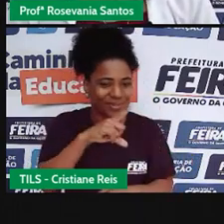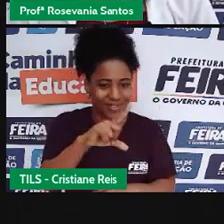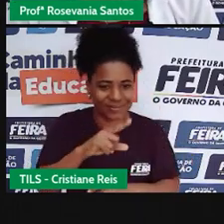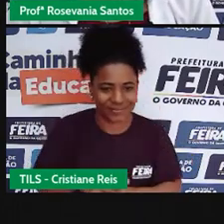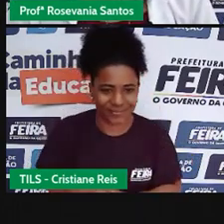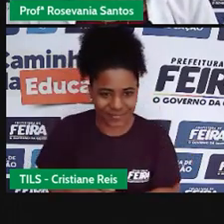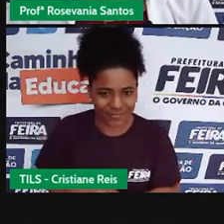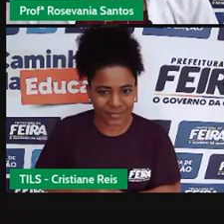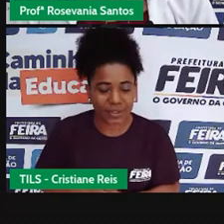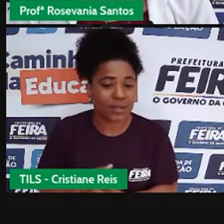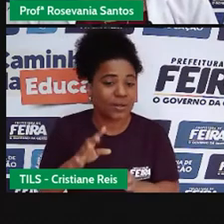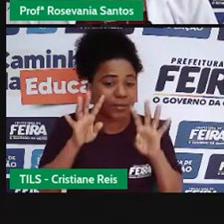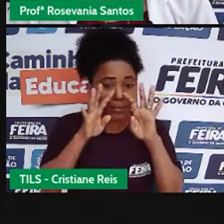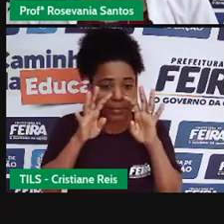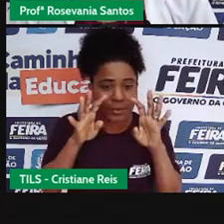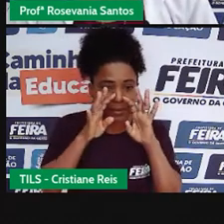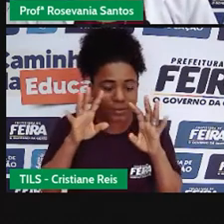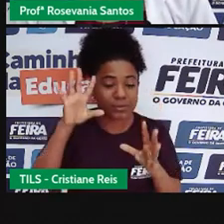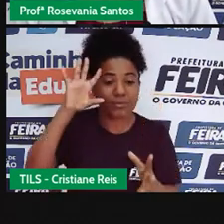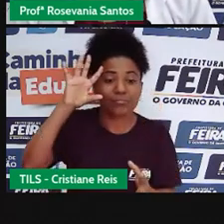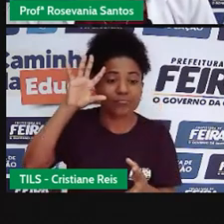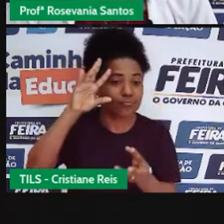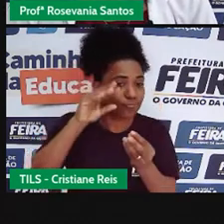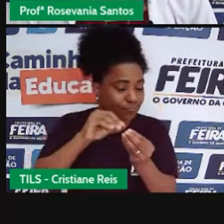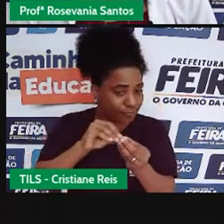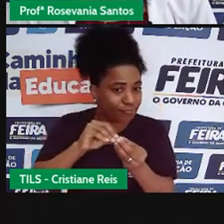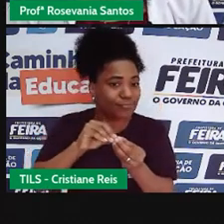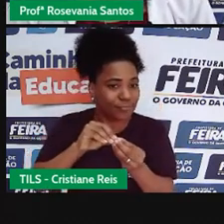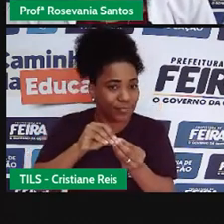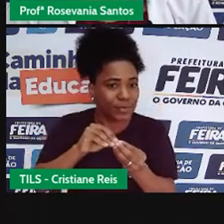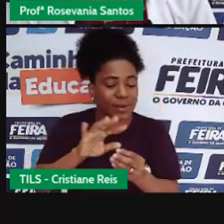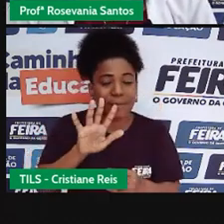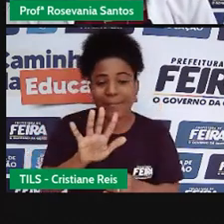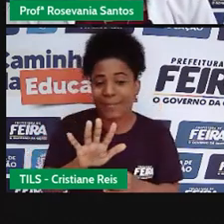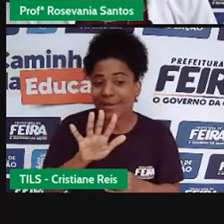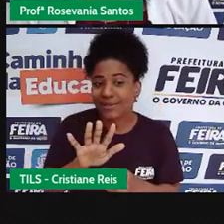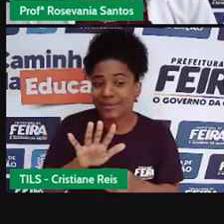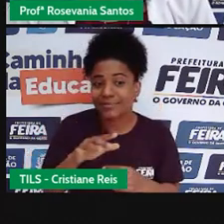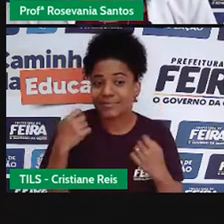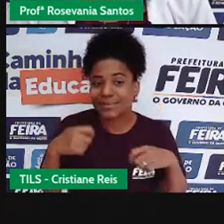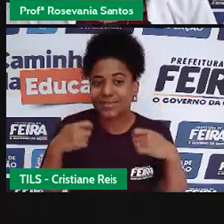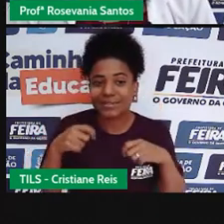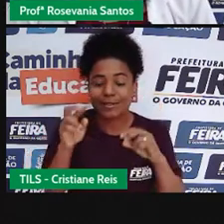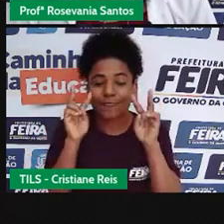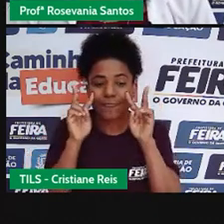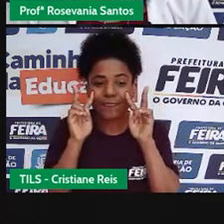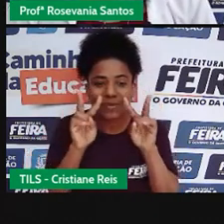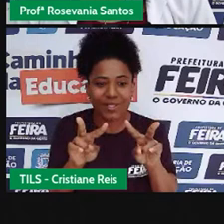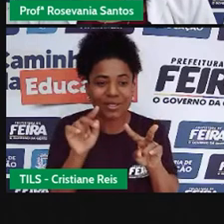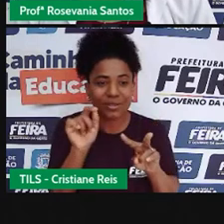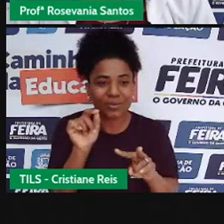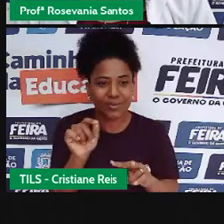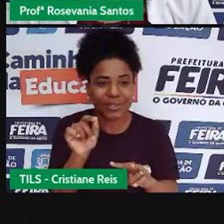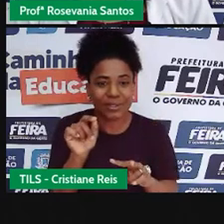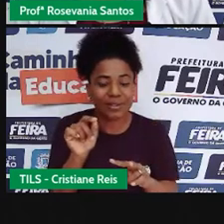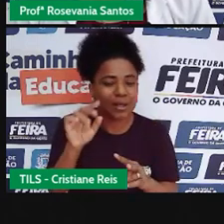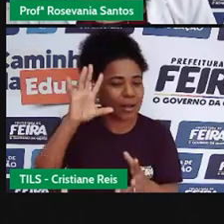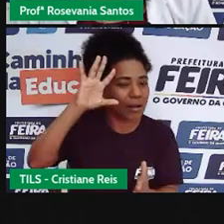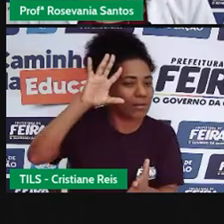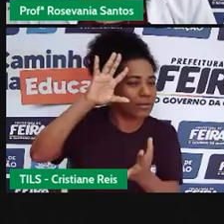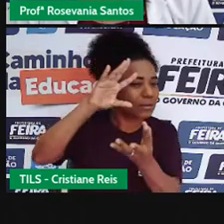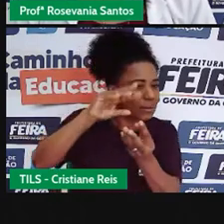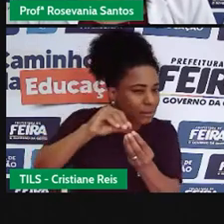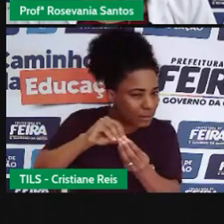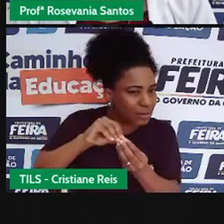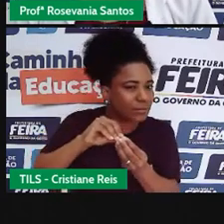preciso prestar atenção em quando é que essas coisas ocorrem. Mas na realidade, é sempre um equilíbrio quando se fala, né, do